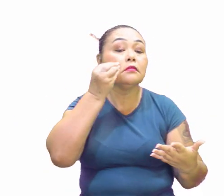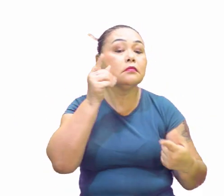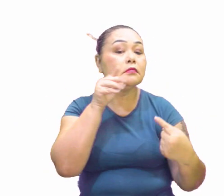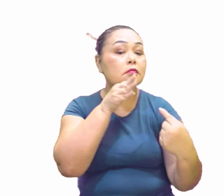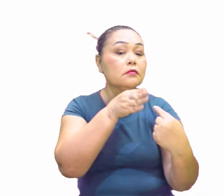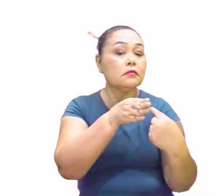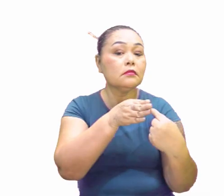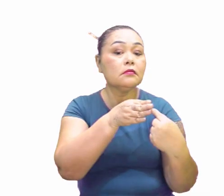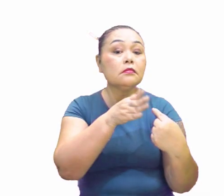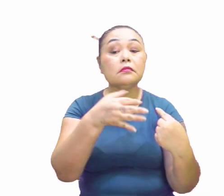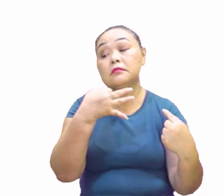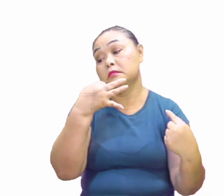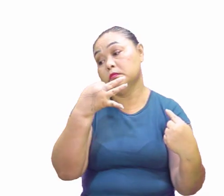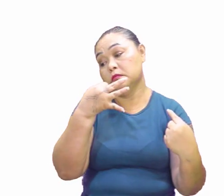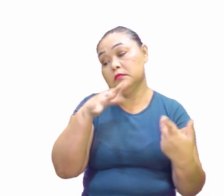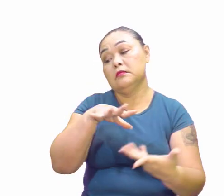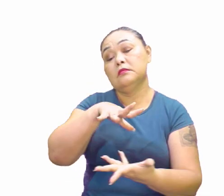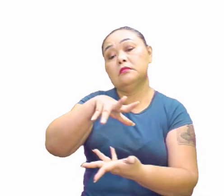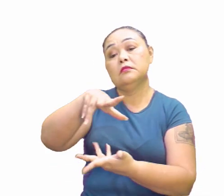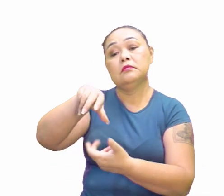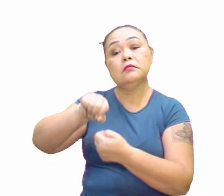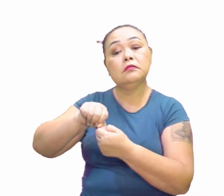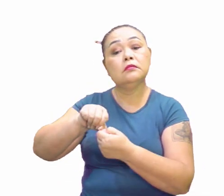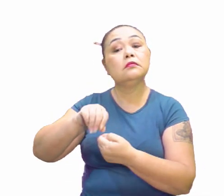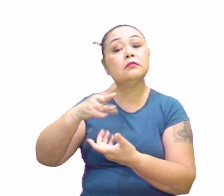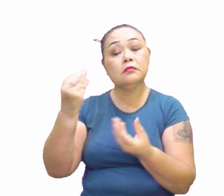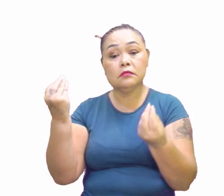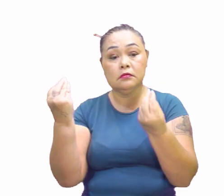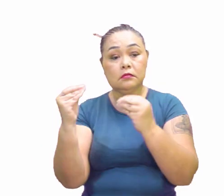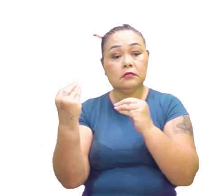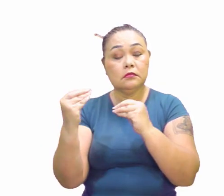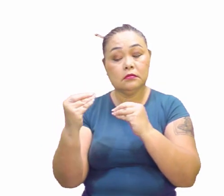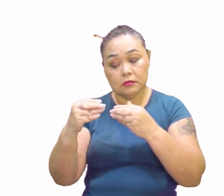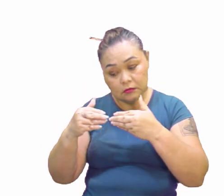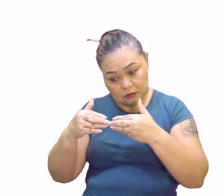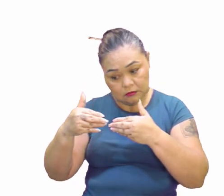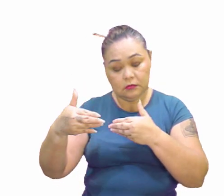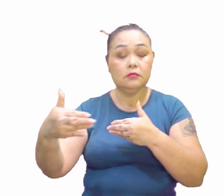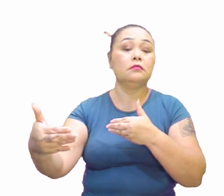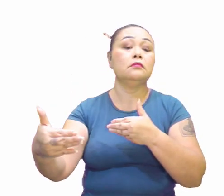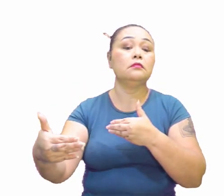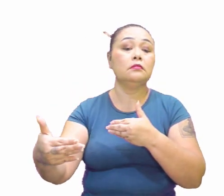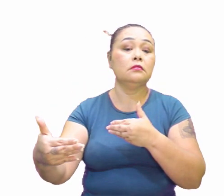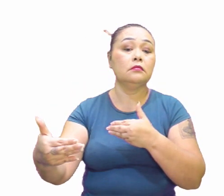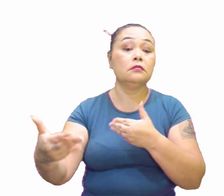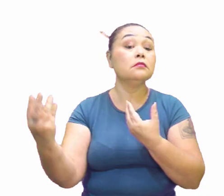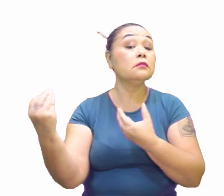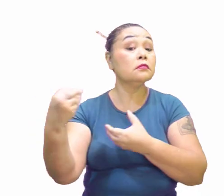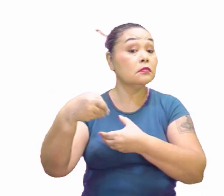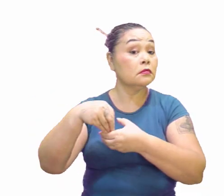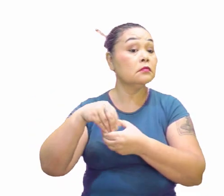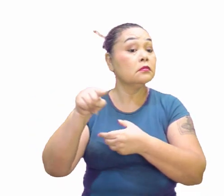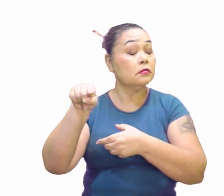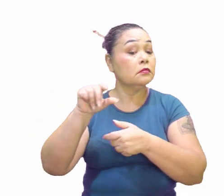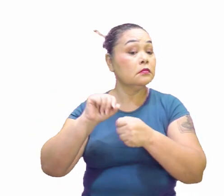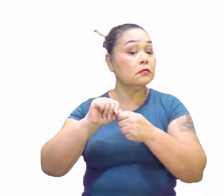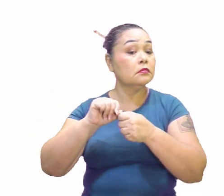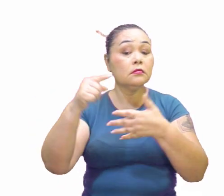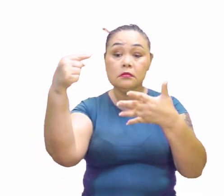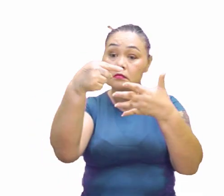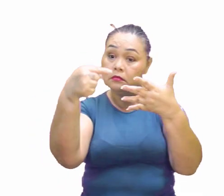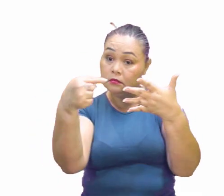experiências objetivas e as visões de mundo que ele constrói a partir delas. Cabe